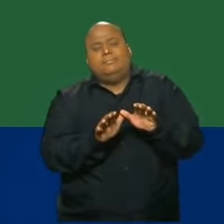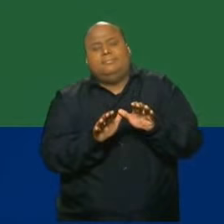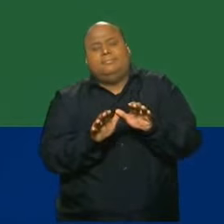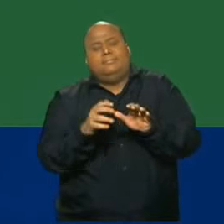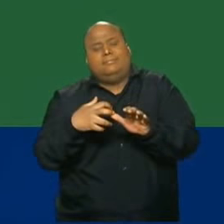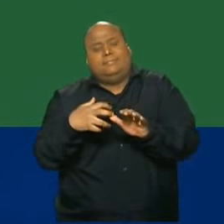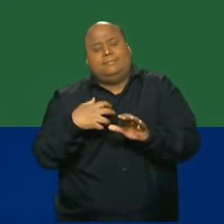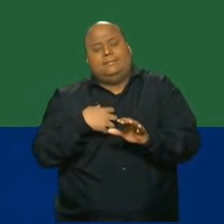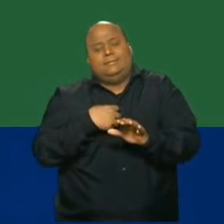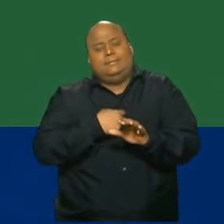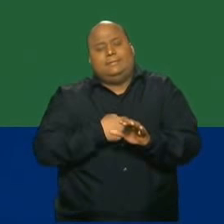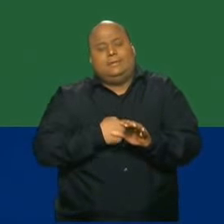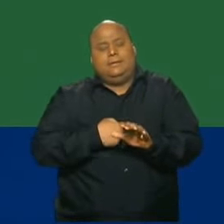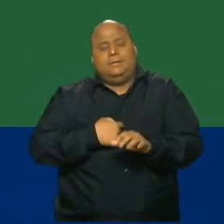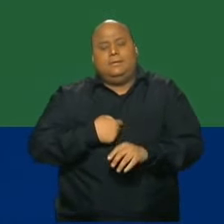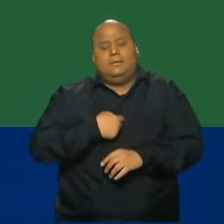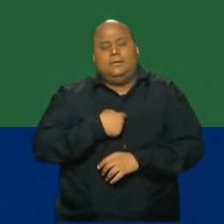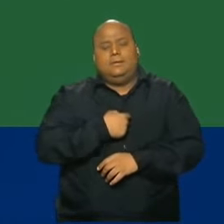quando a cria